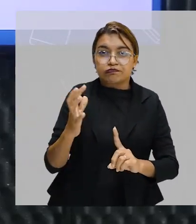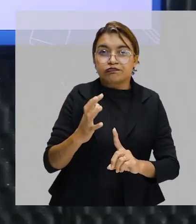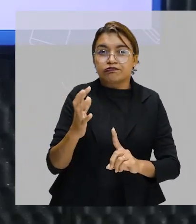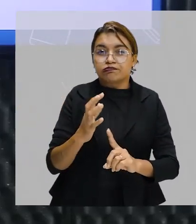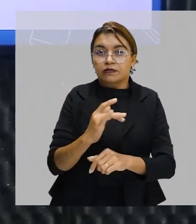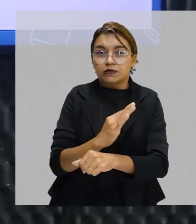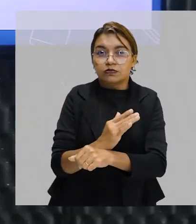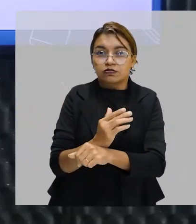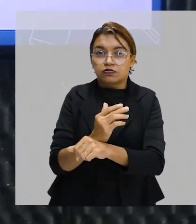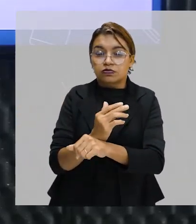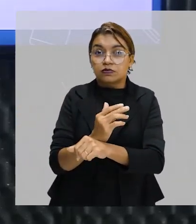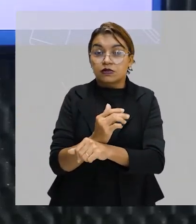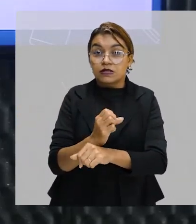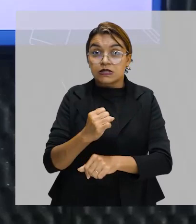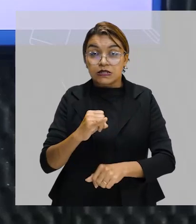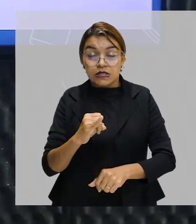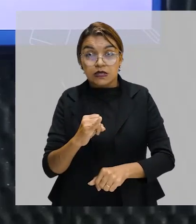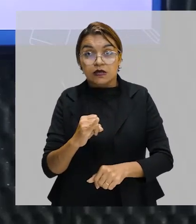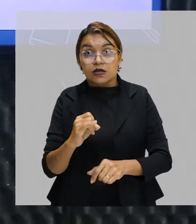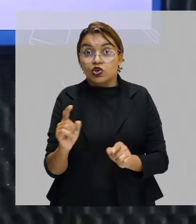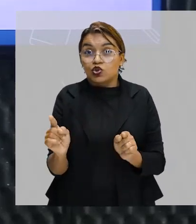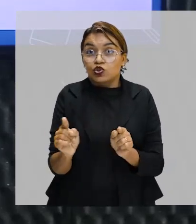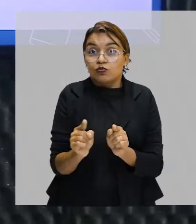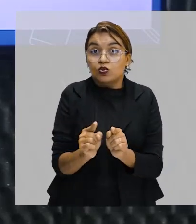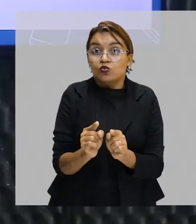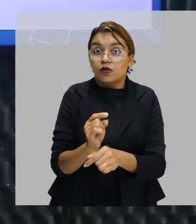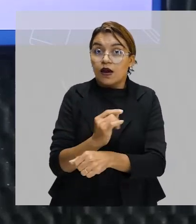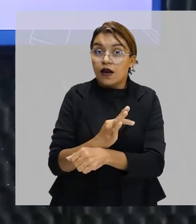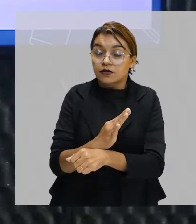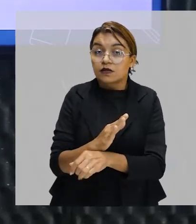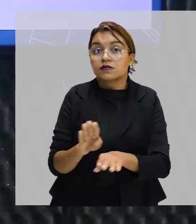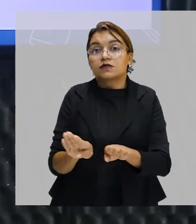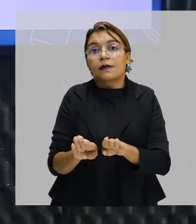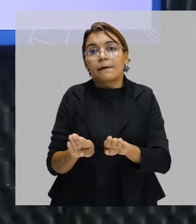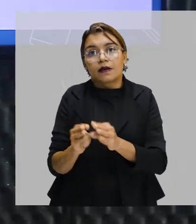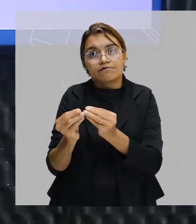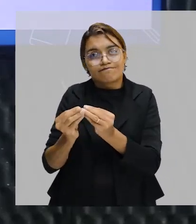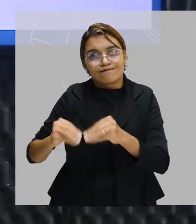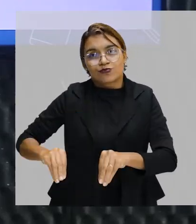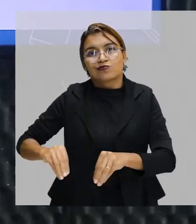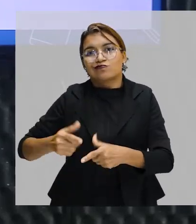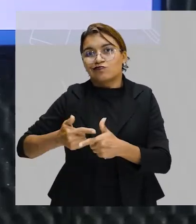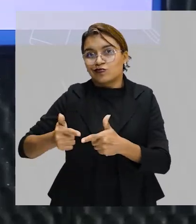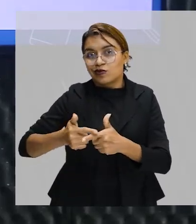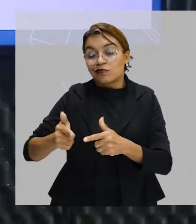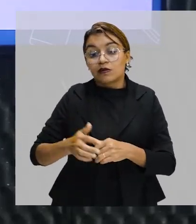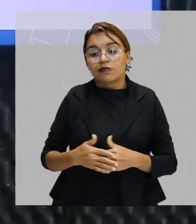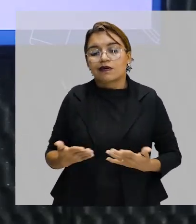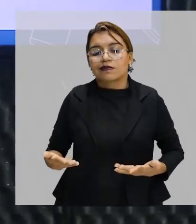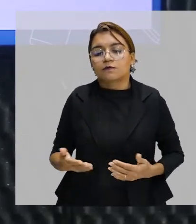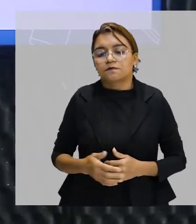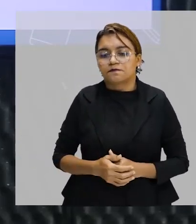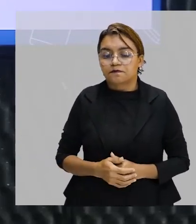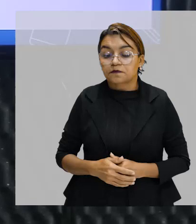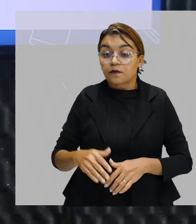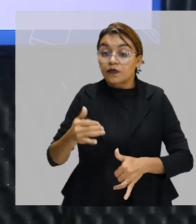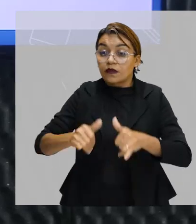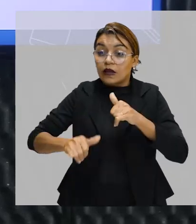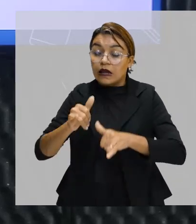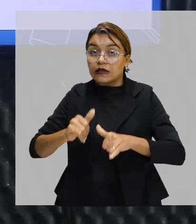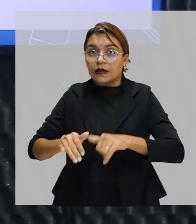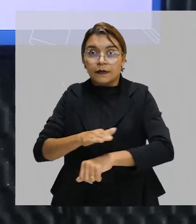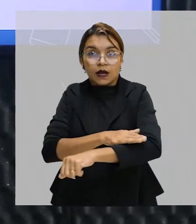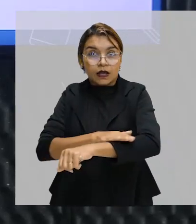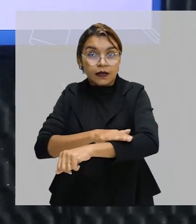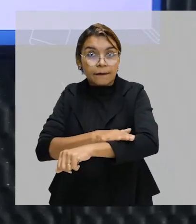for diminuir muito essa acidez, também vamos ter um problema. Então, conhecer, por exemplo, a química da pele